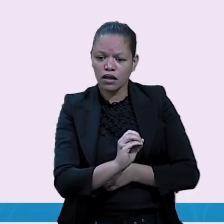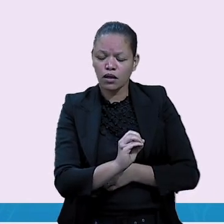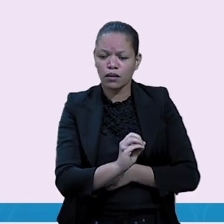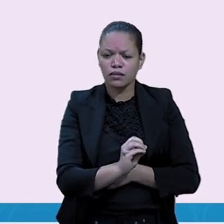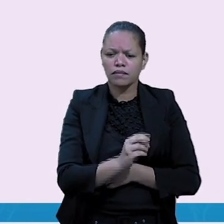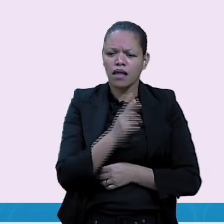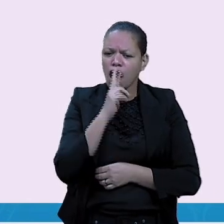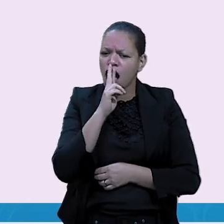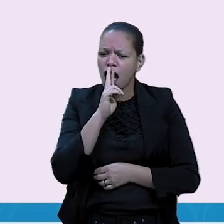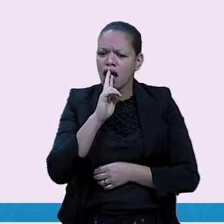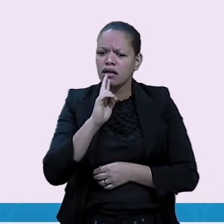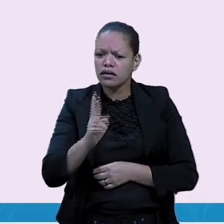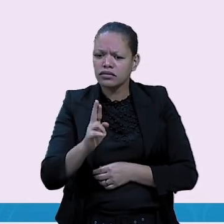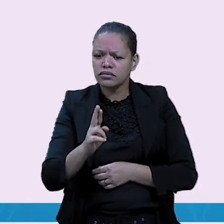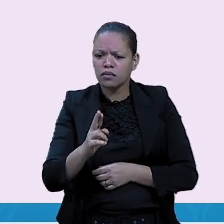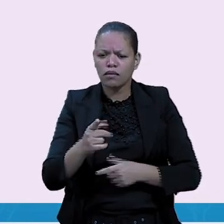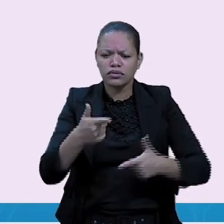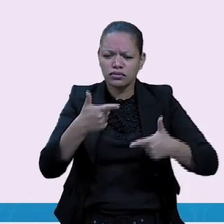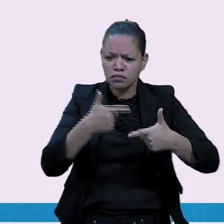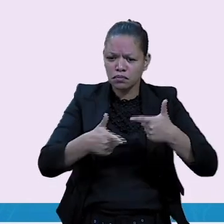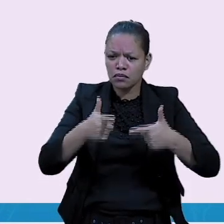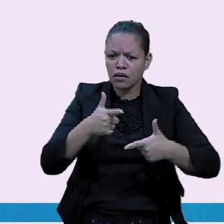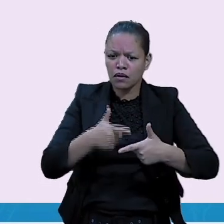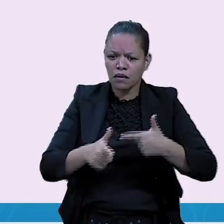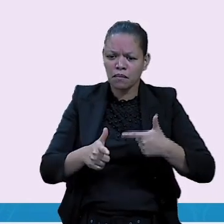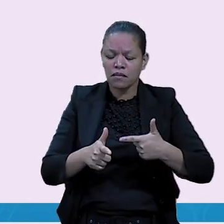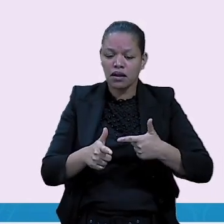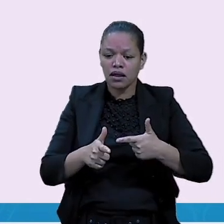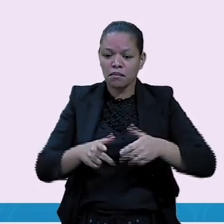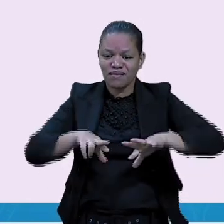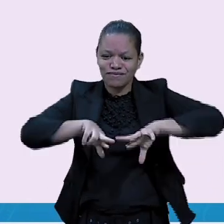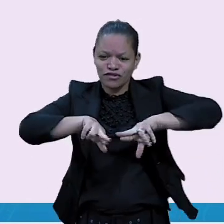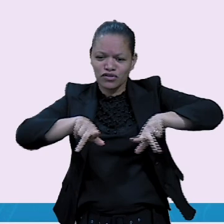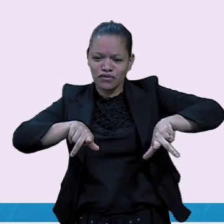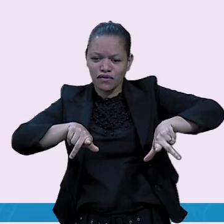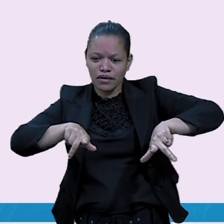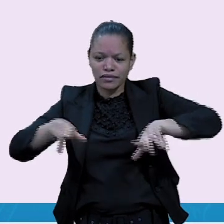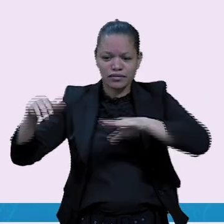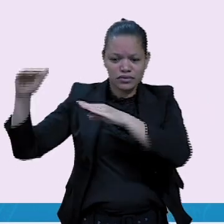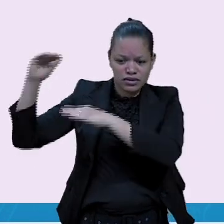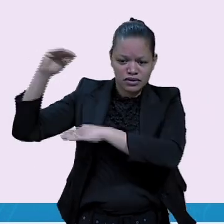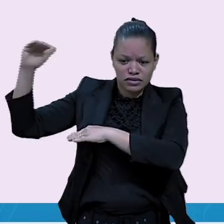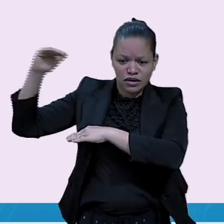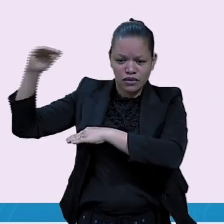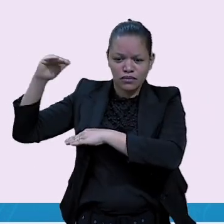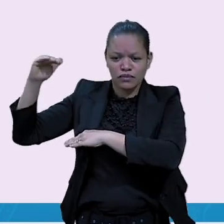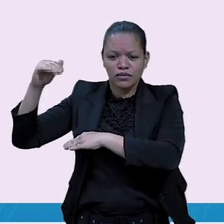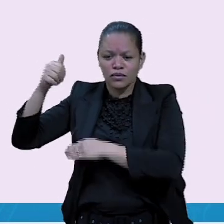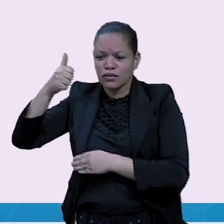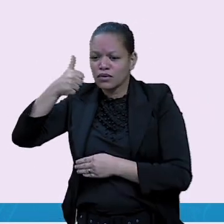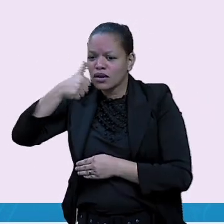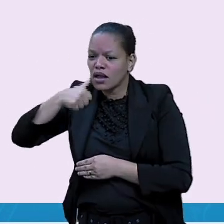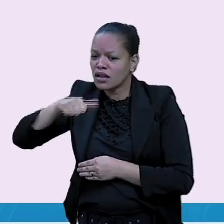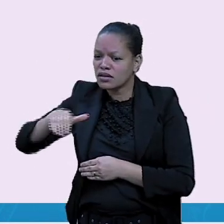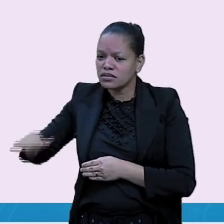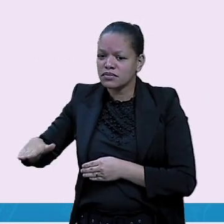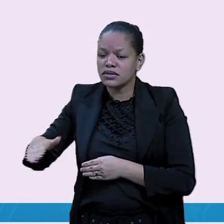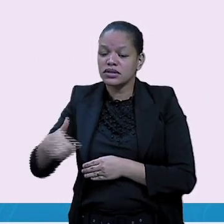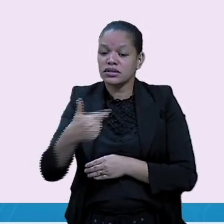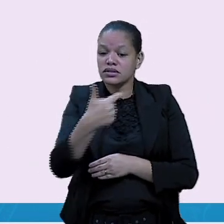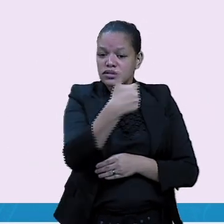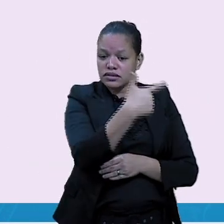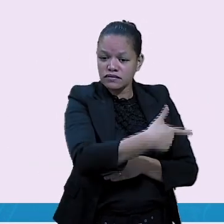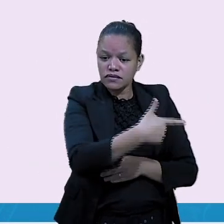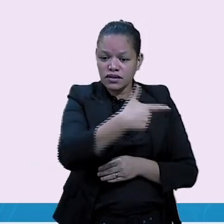Então, a resposta para essa situação problema, olha, qual a diferença de altura da Eduarda para a Thaís? 22